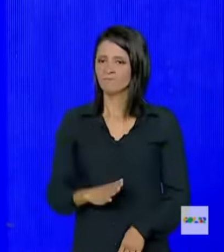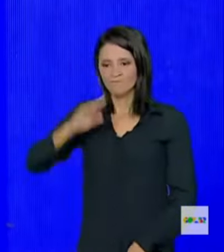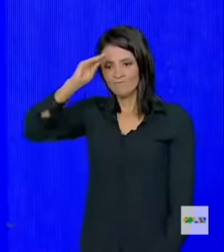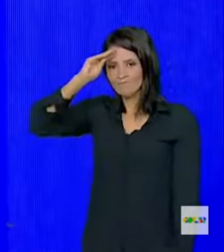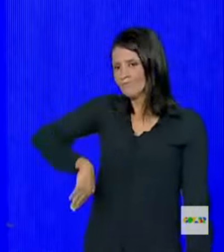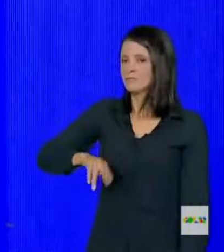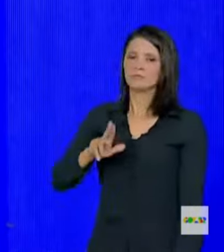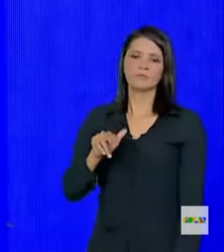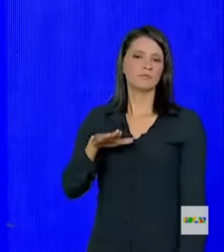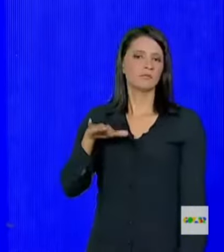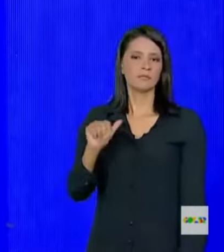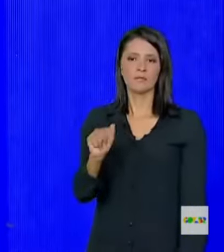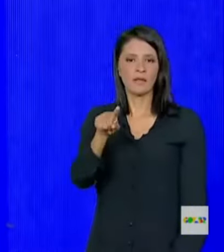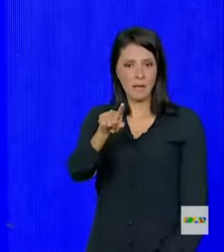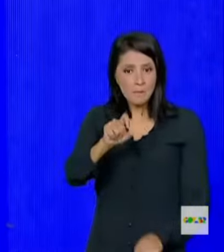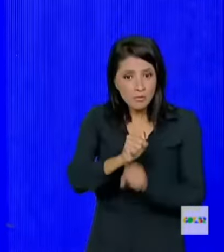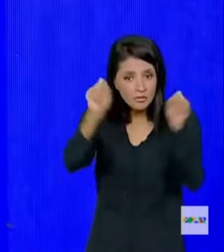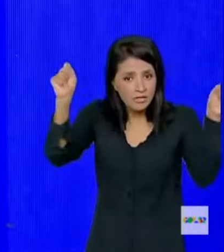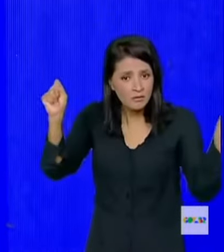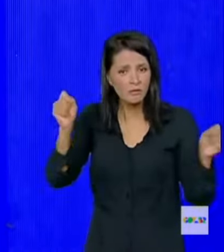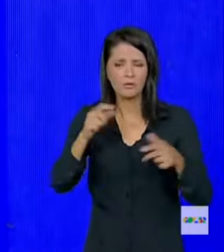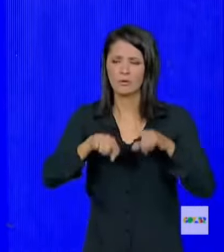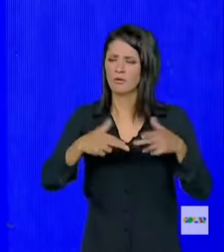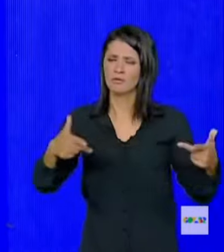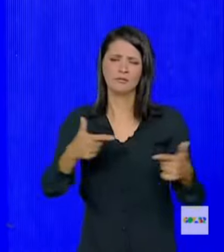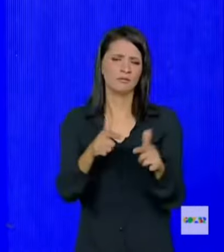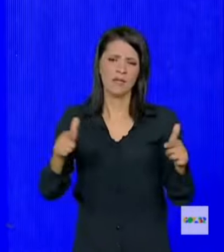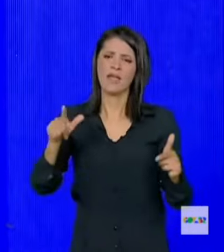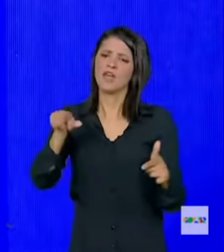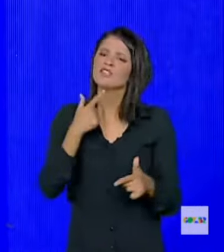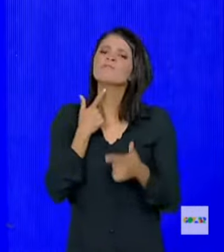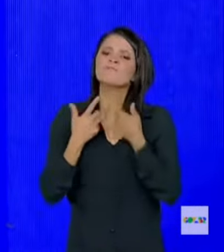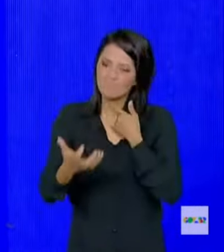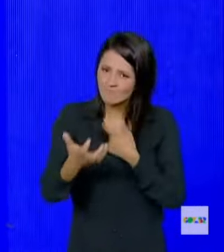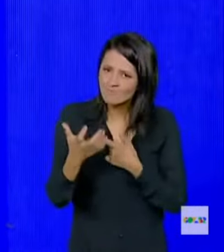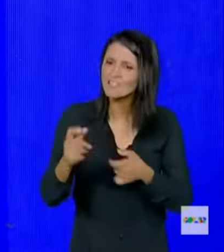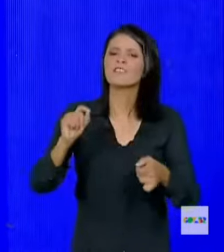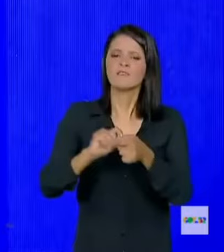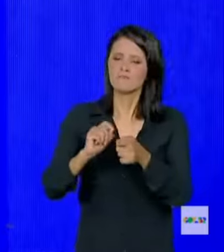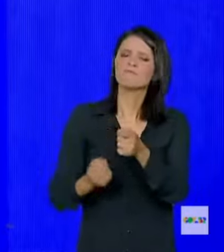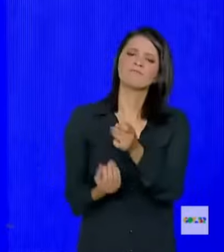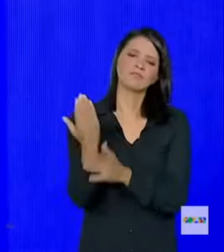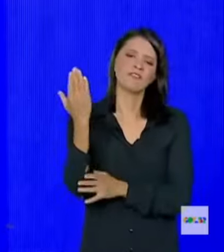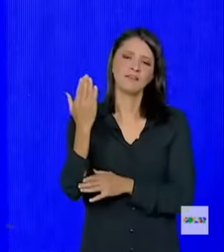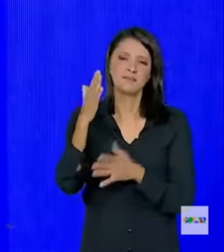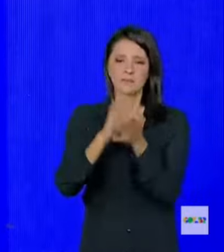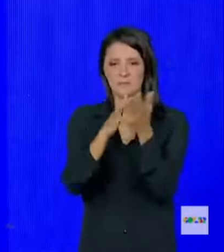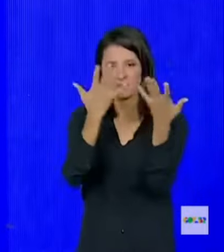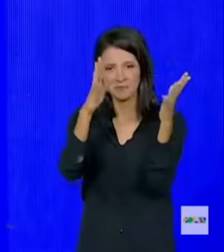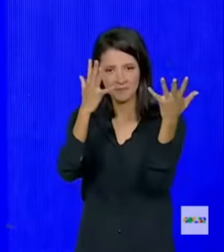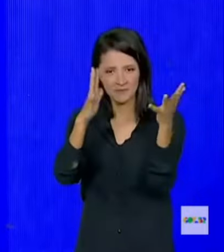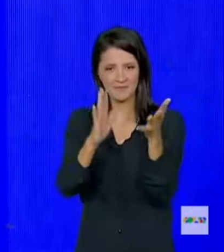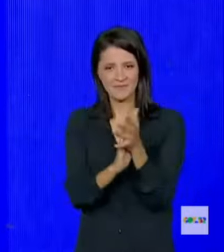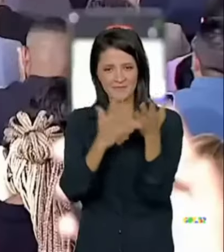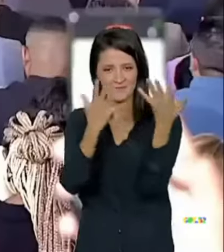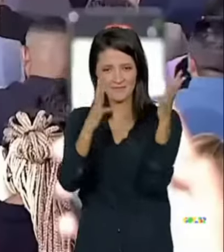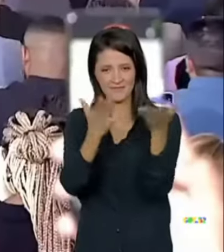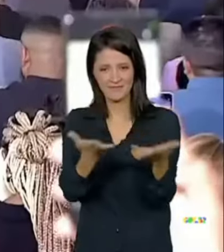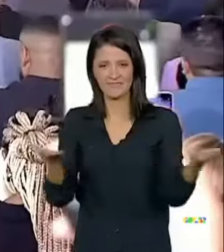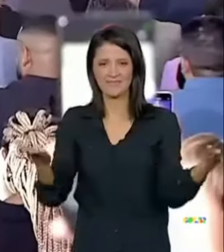nunca. E não há nada impossível para nós, é só a gente querer que a gente faz. Parabéns, parabéns a